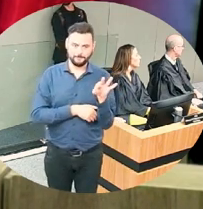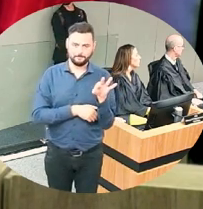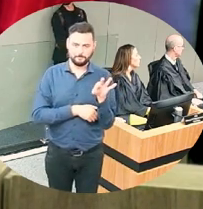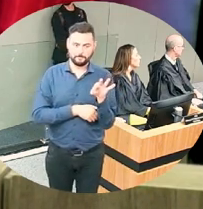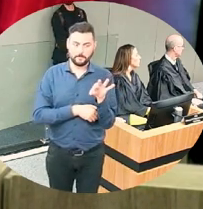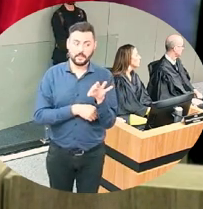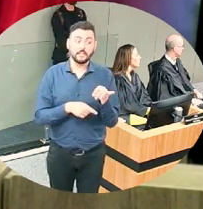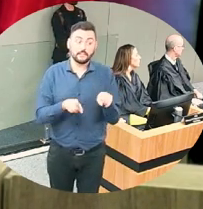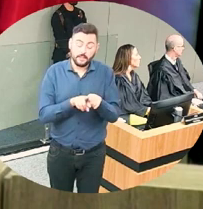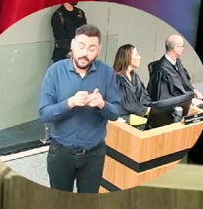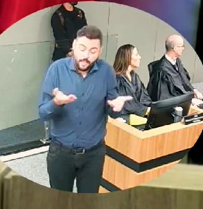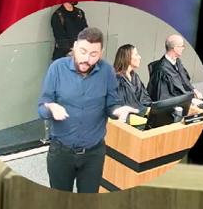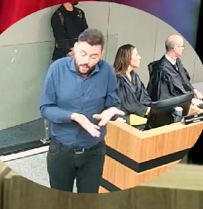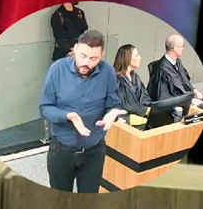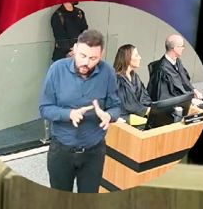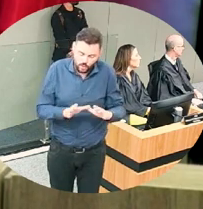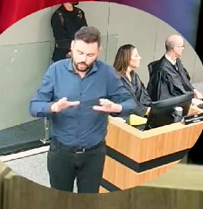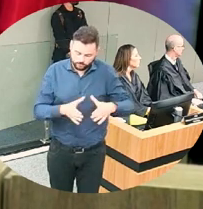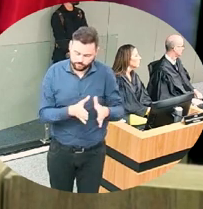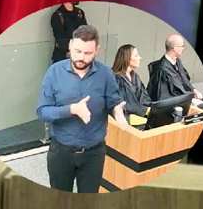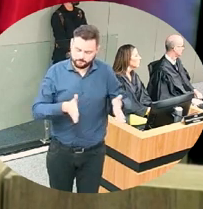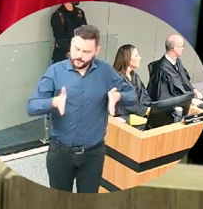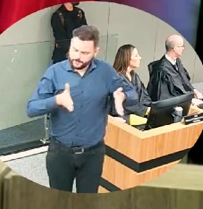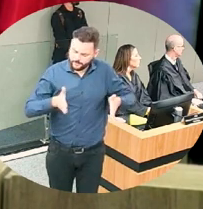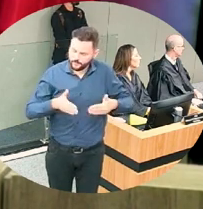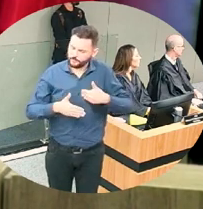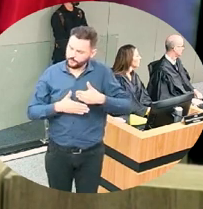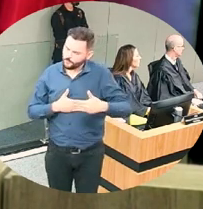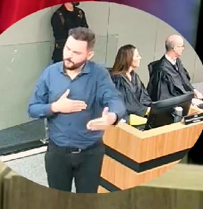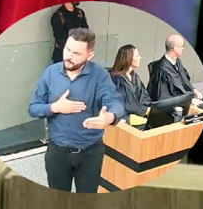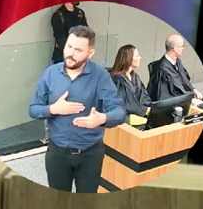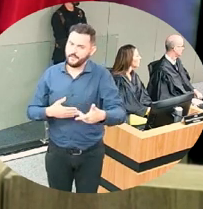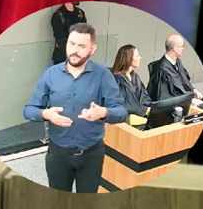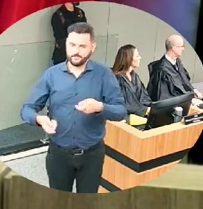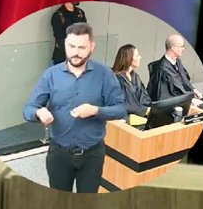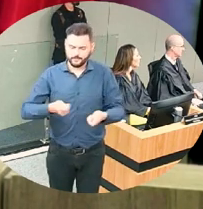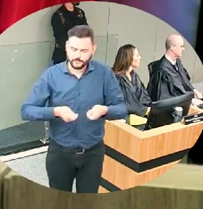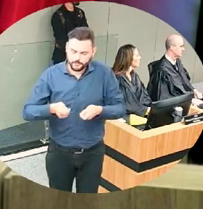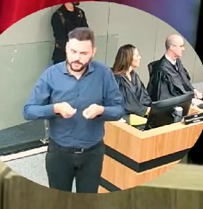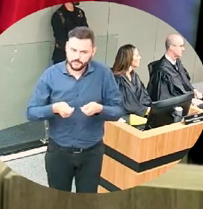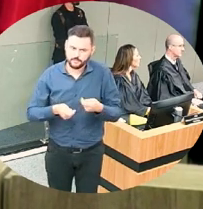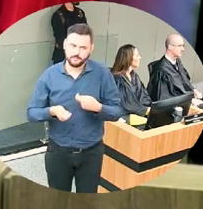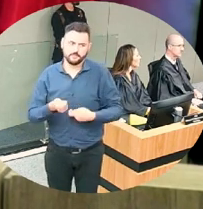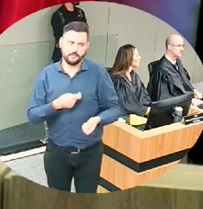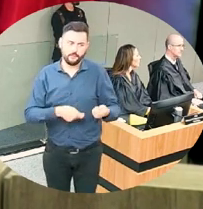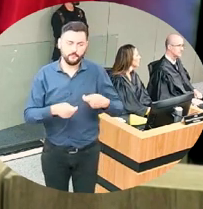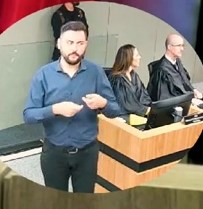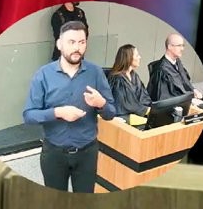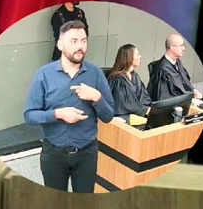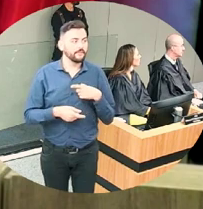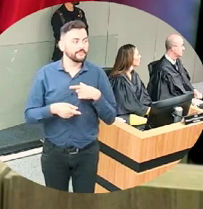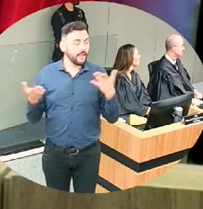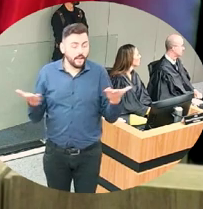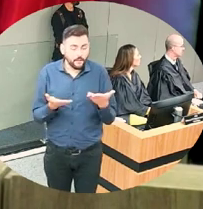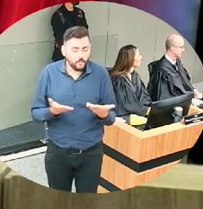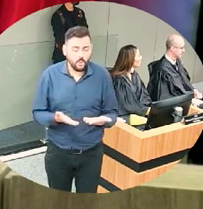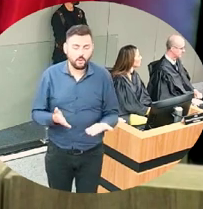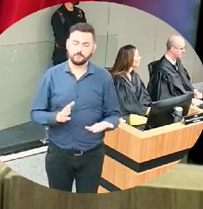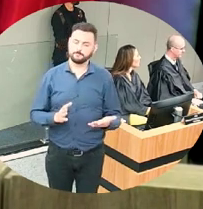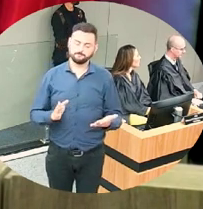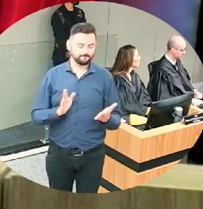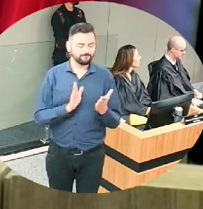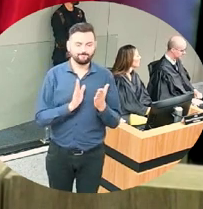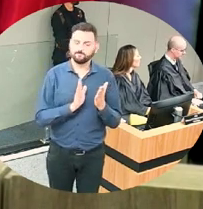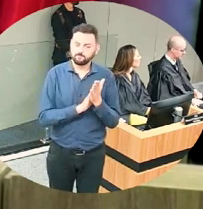quanto a gestão que se inicia também em nome do Ministério Público do Trabalho deixo os nossos mais sinceros votos de